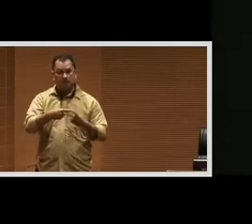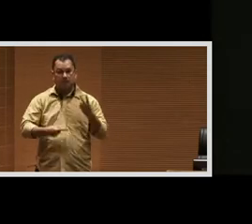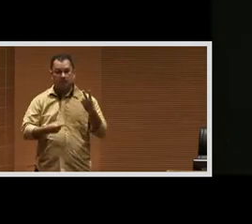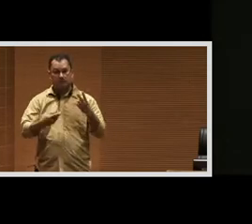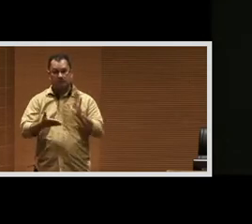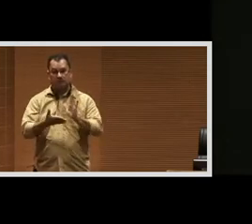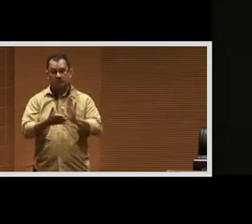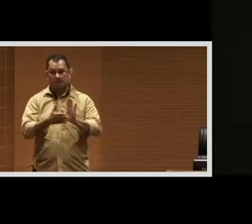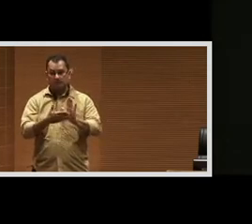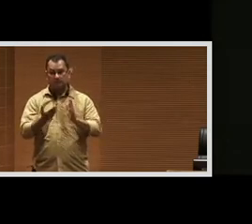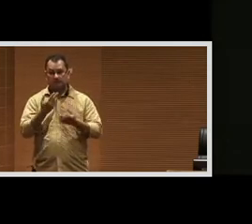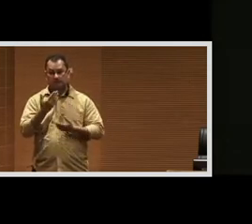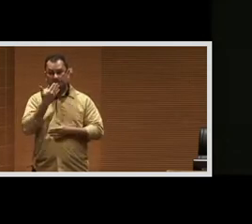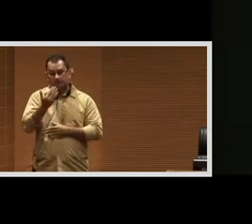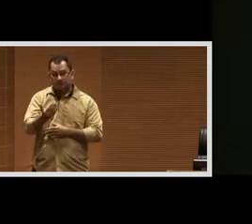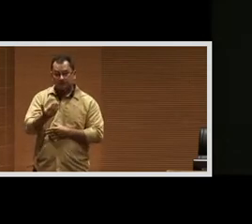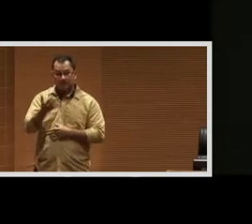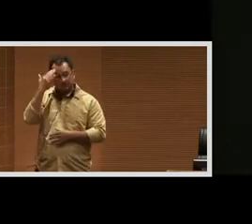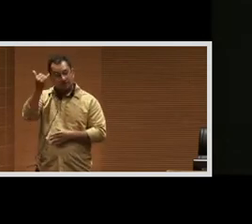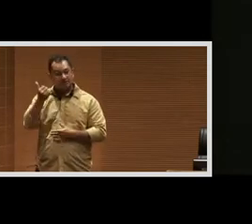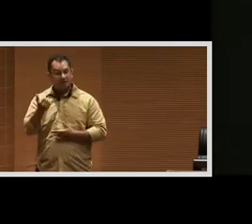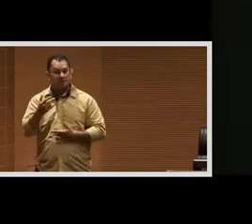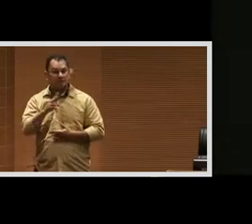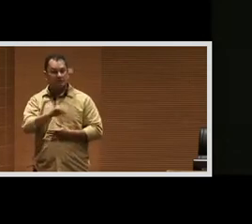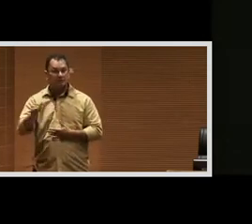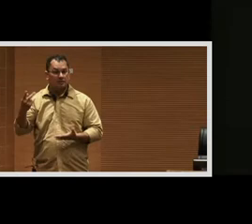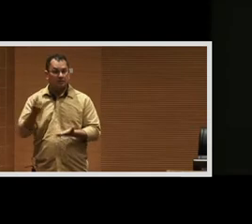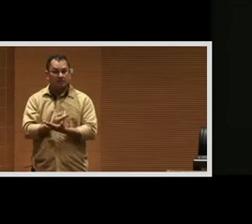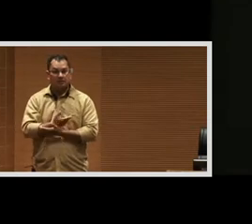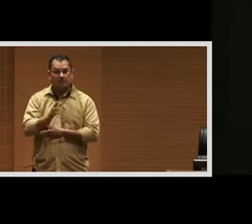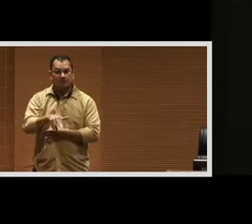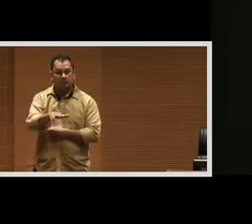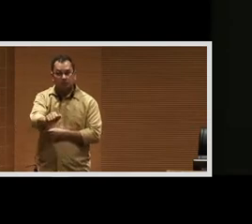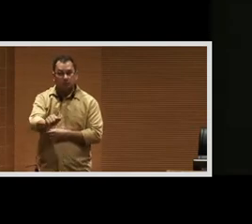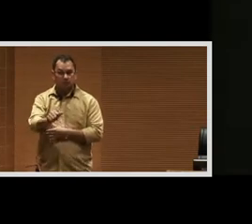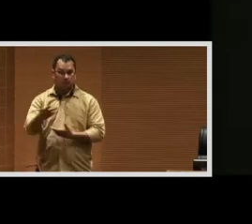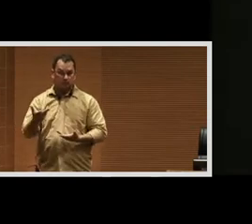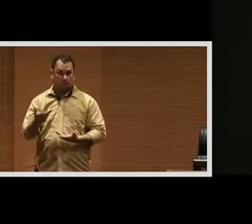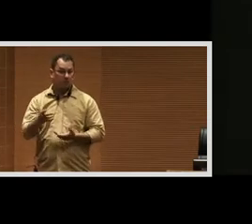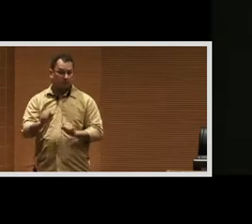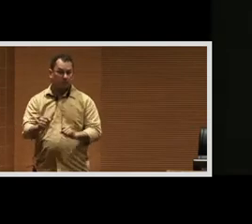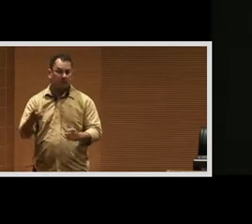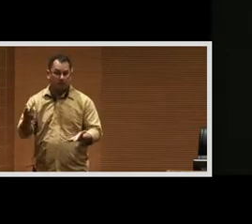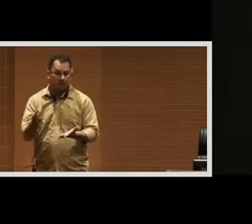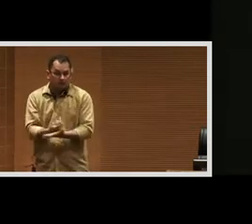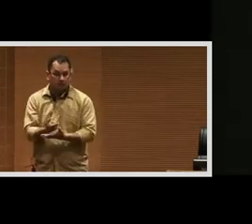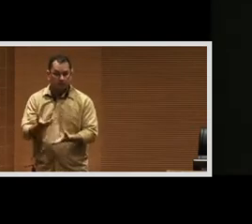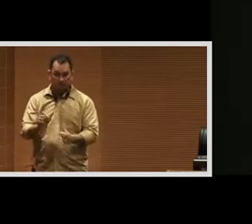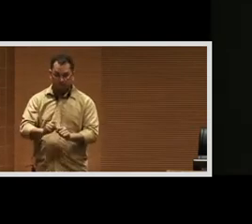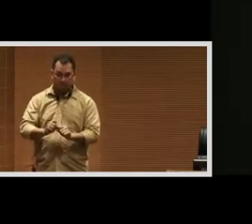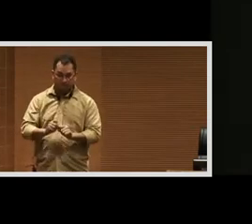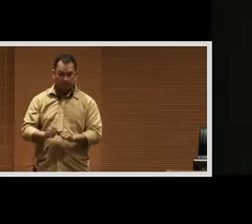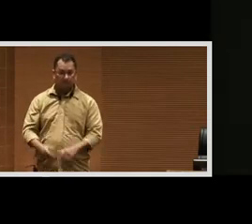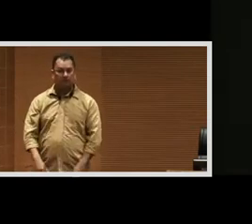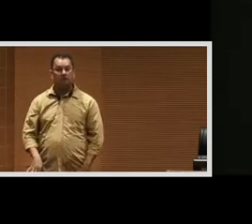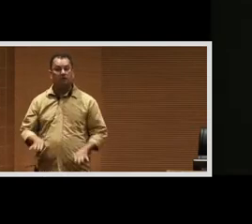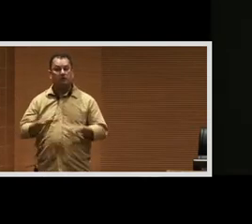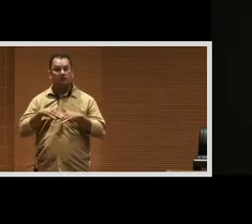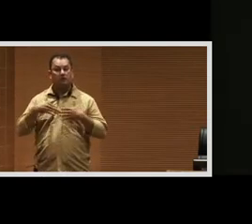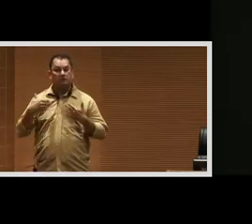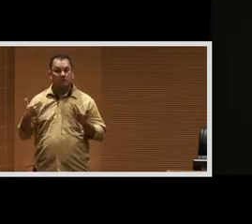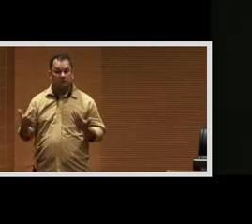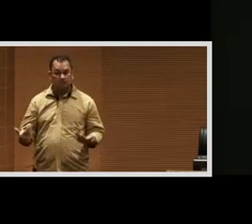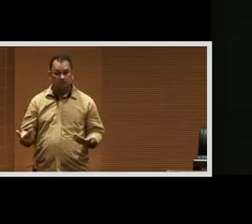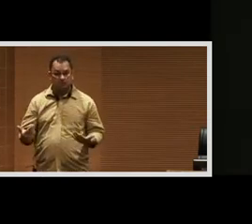promessas, que ela sabe que são irrealizáveis e que jamais vão poder ser cumpridas, né? Que é um